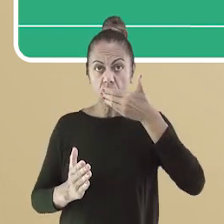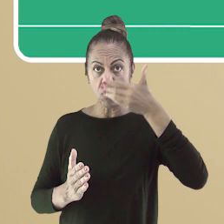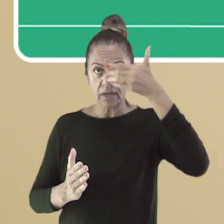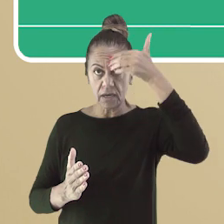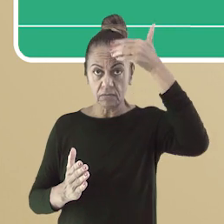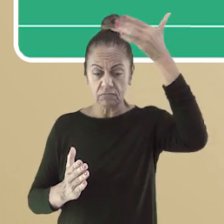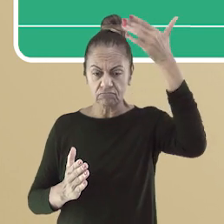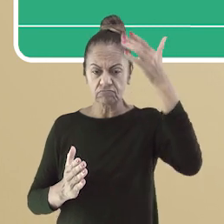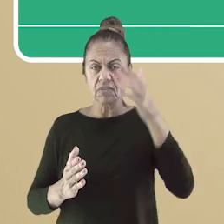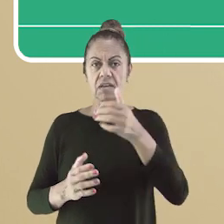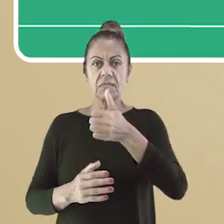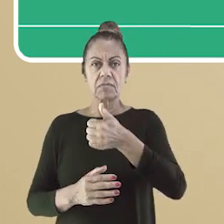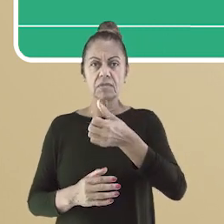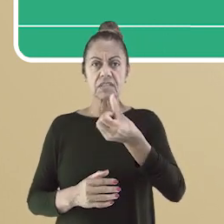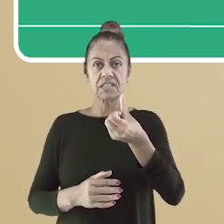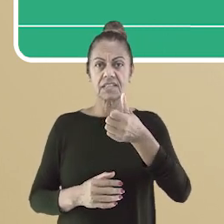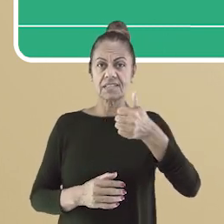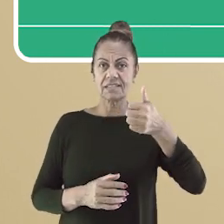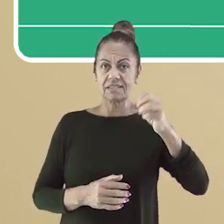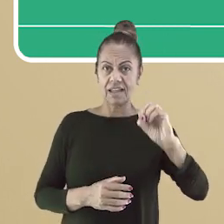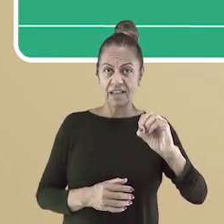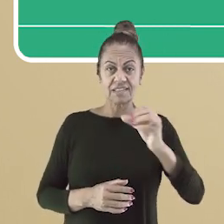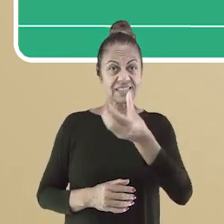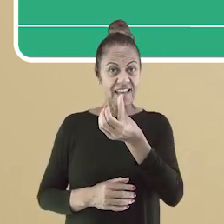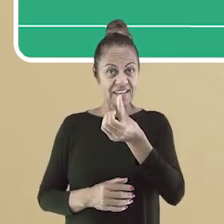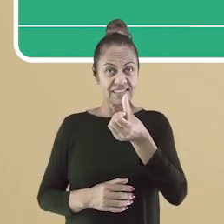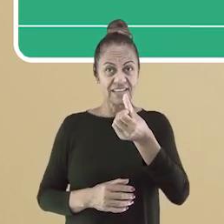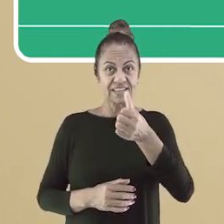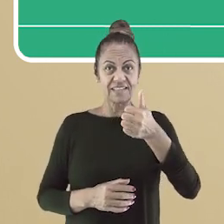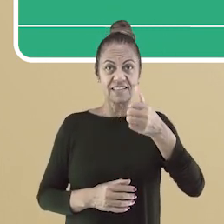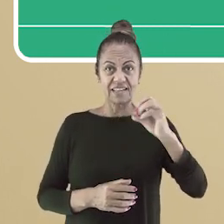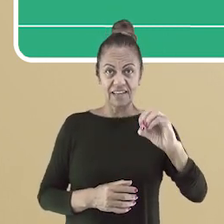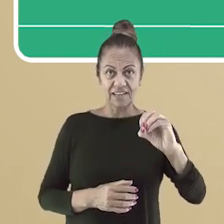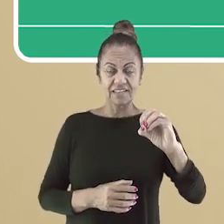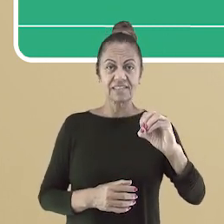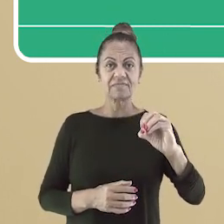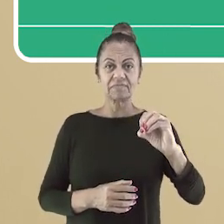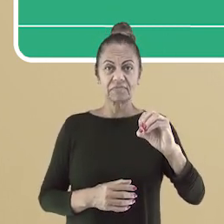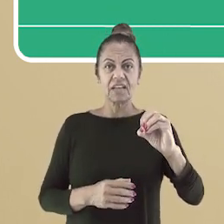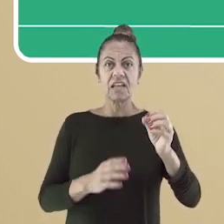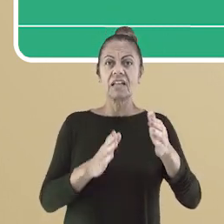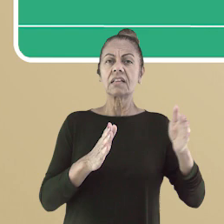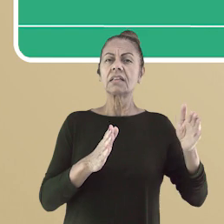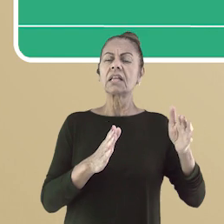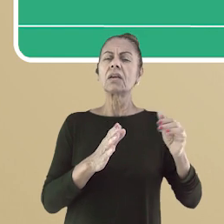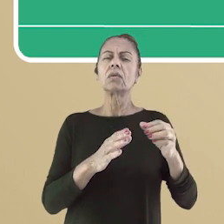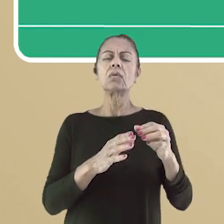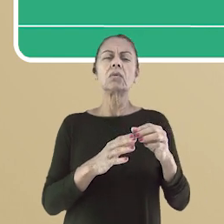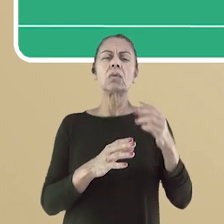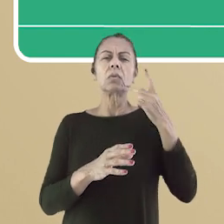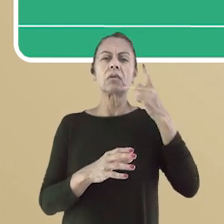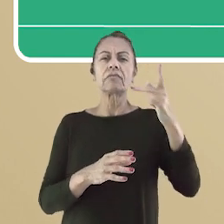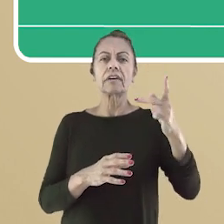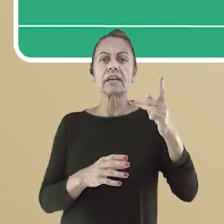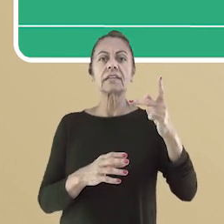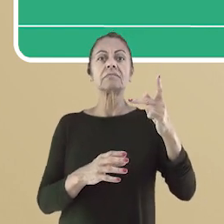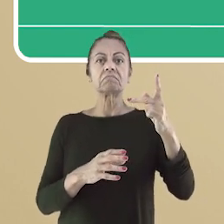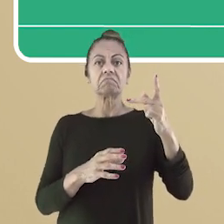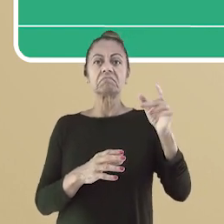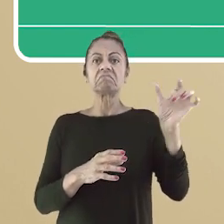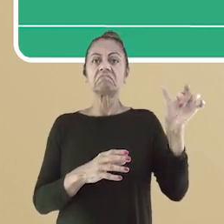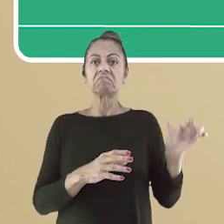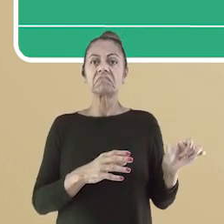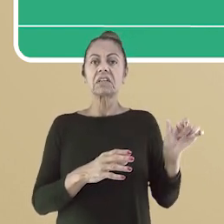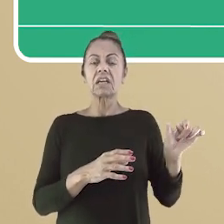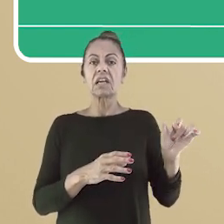livro foi escrito entre os anos de 610 e 633 pelo profeta Muhammad,